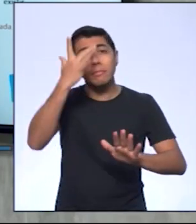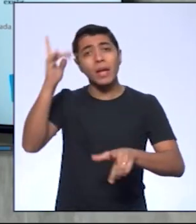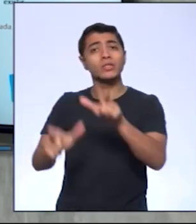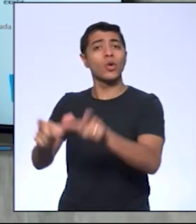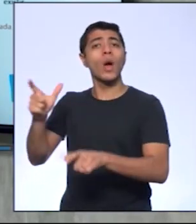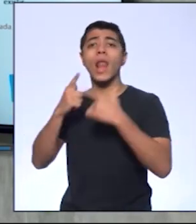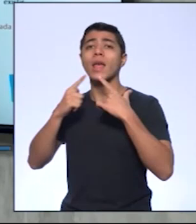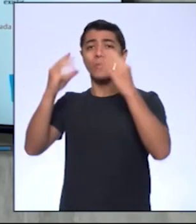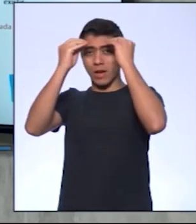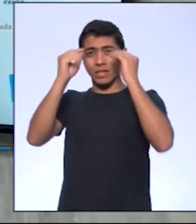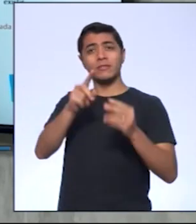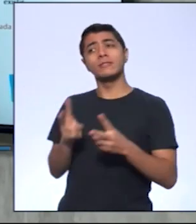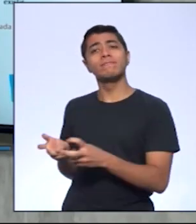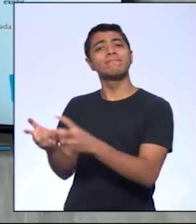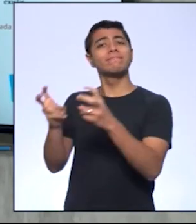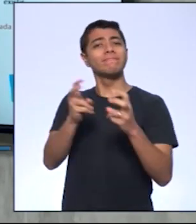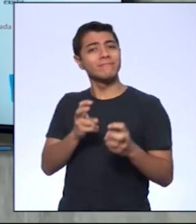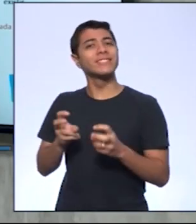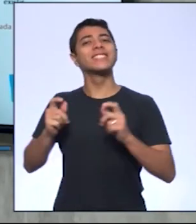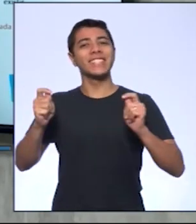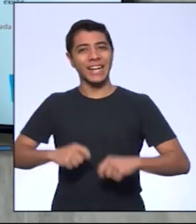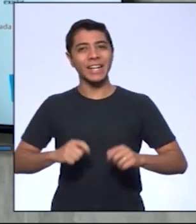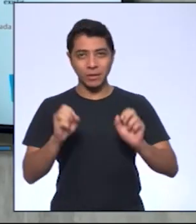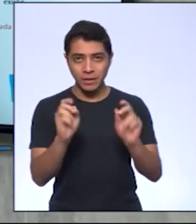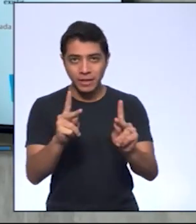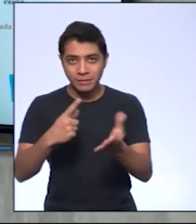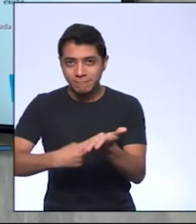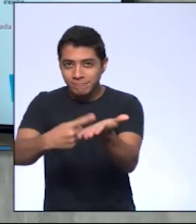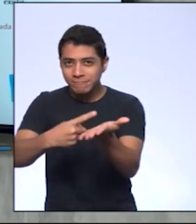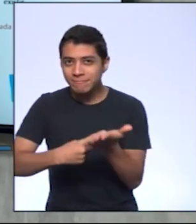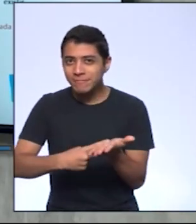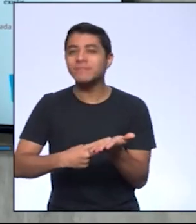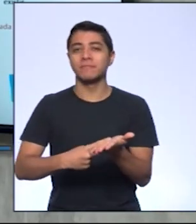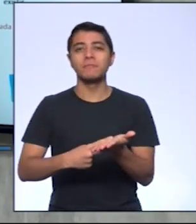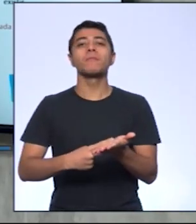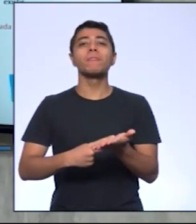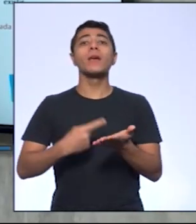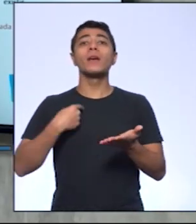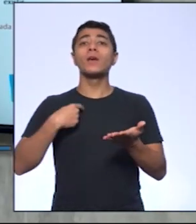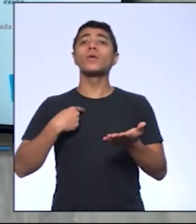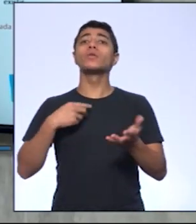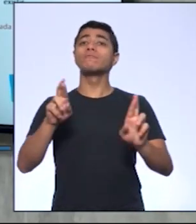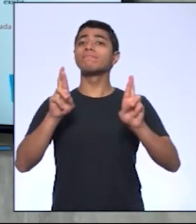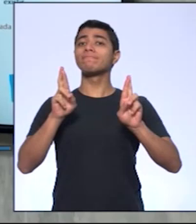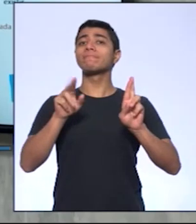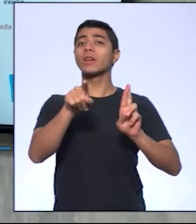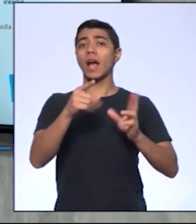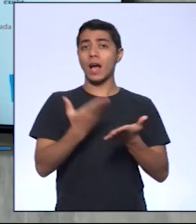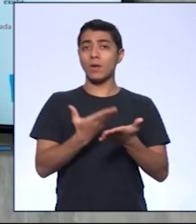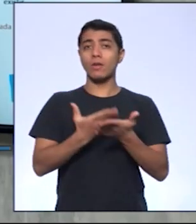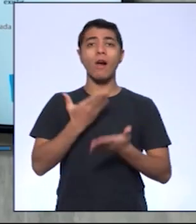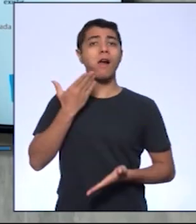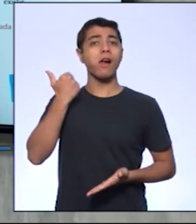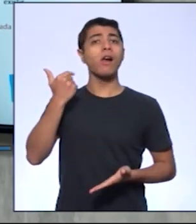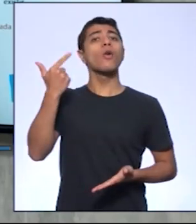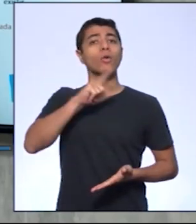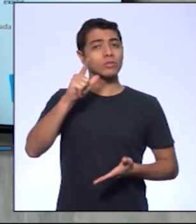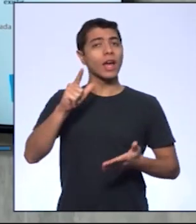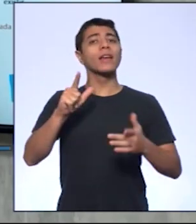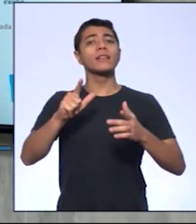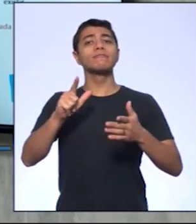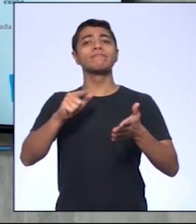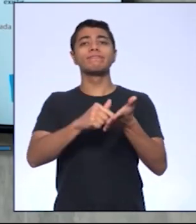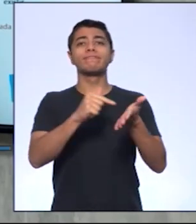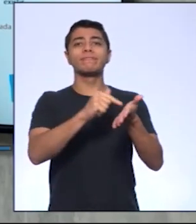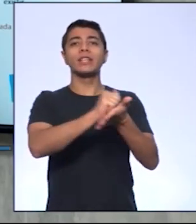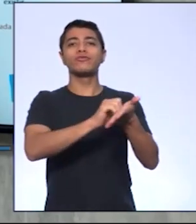você convive. Combinadinho? Eu espero que você, a partir dessa aula, consiga resolver os exercícios de variação linguística e que a partir de